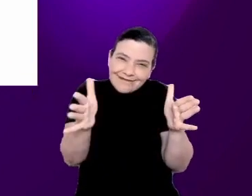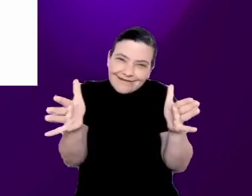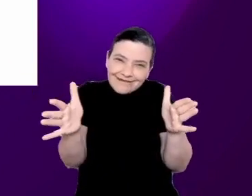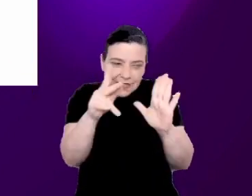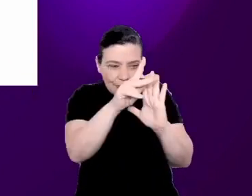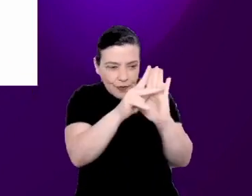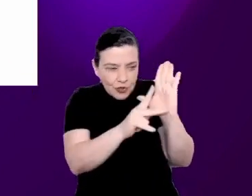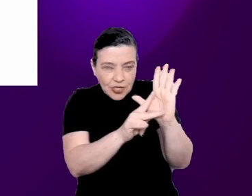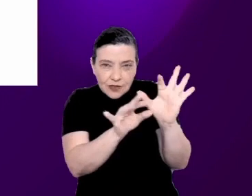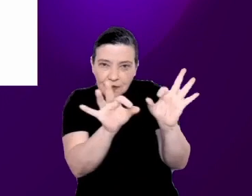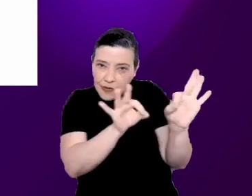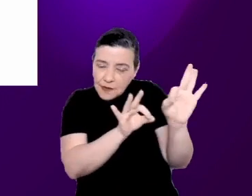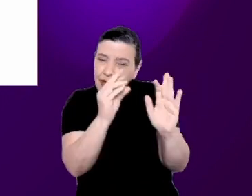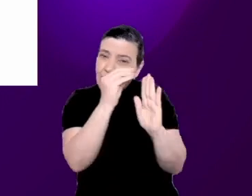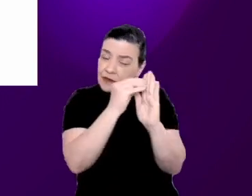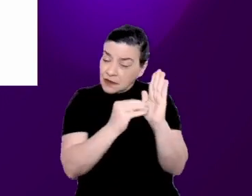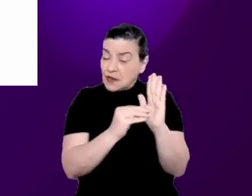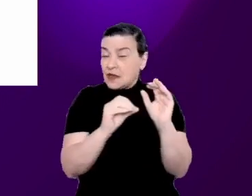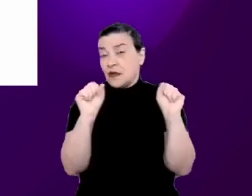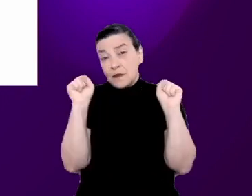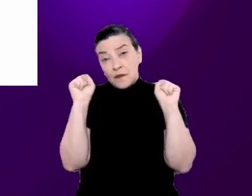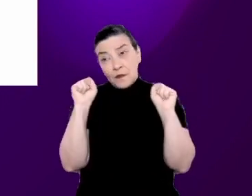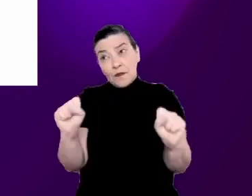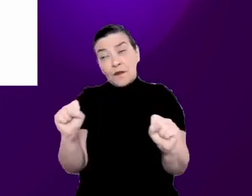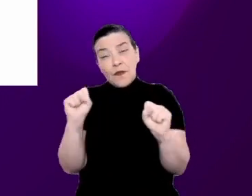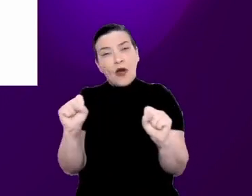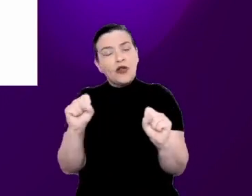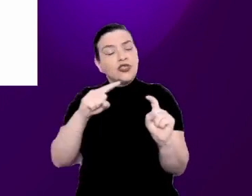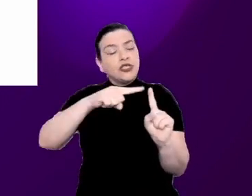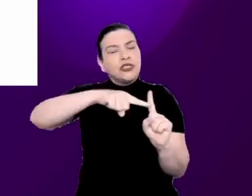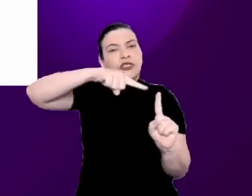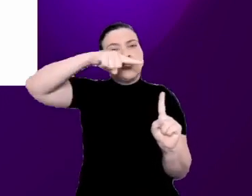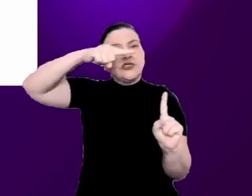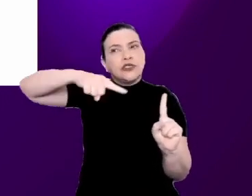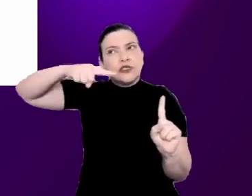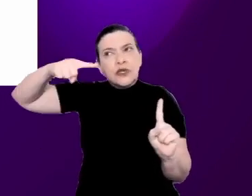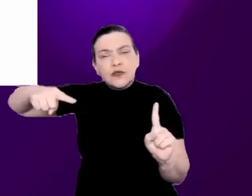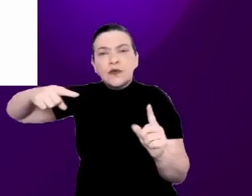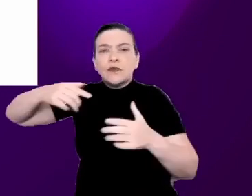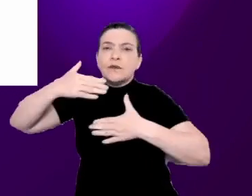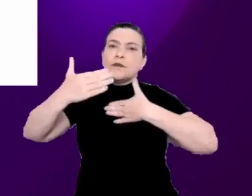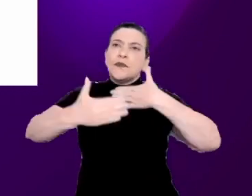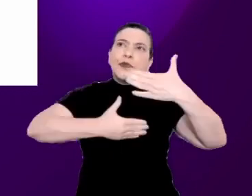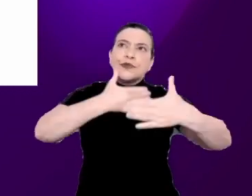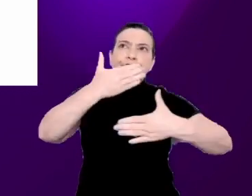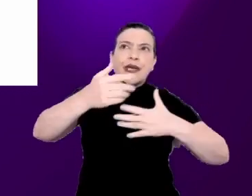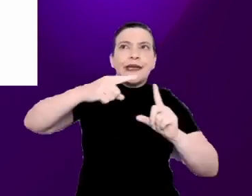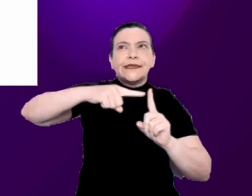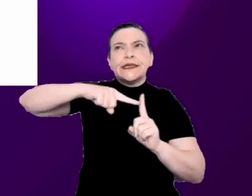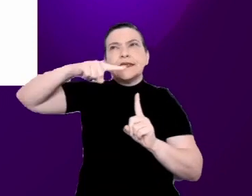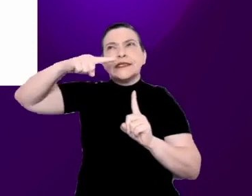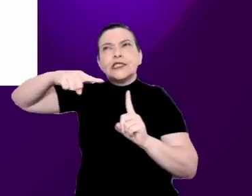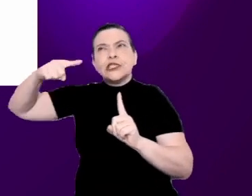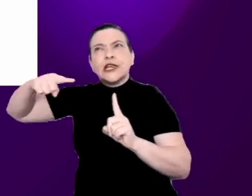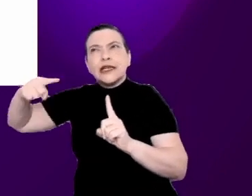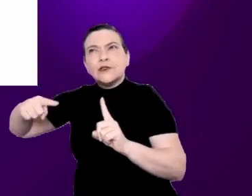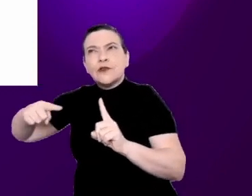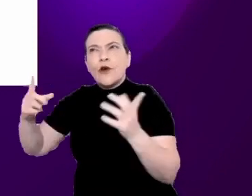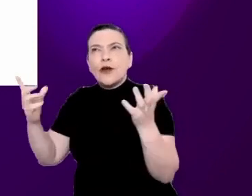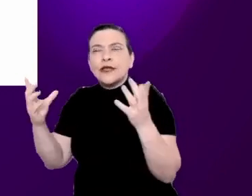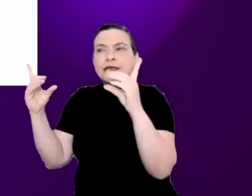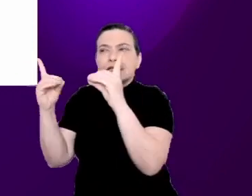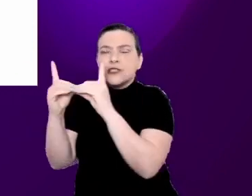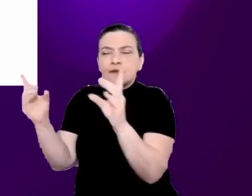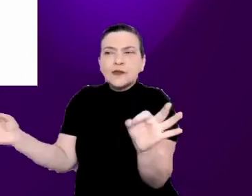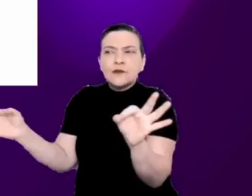gente pode estabelecer quais são os indicadores de processo, os indicadores de desfecho, os indicadores de